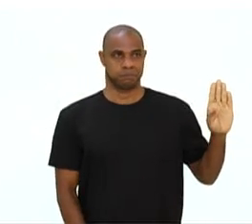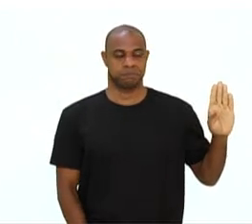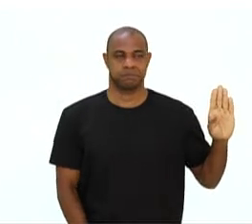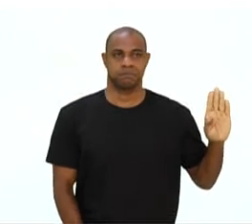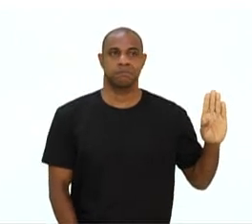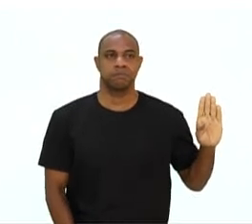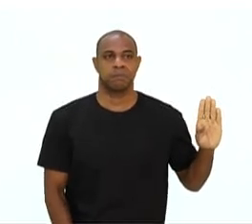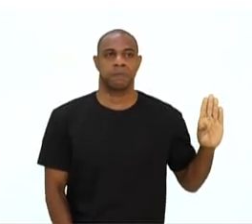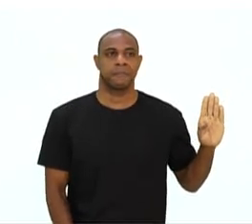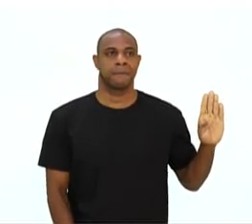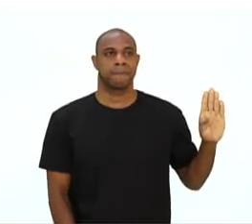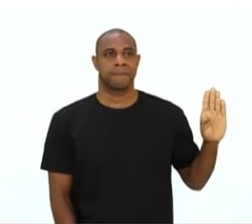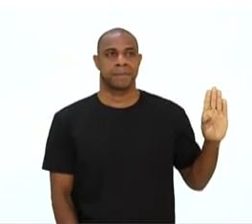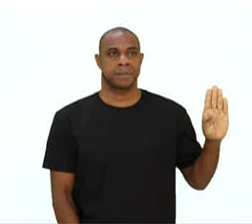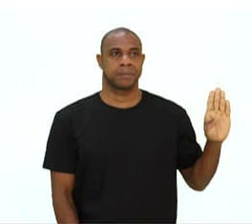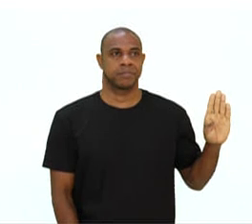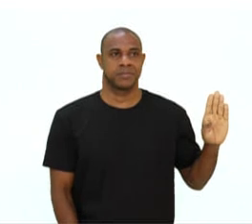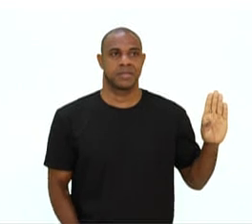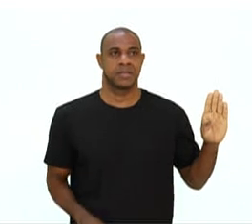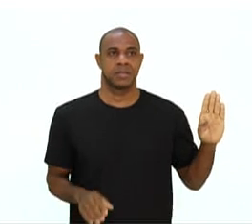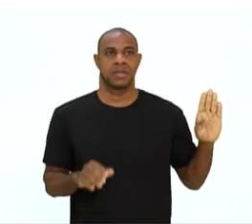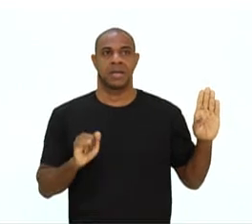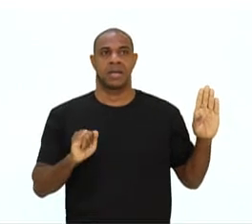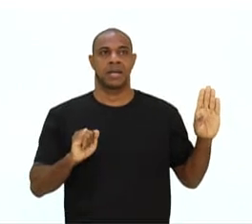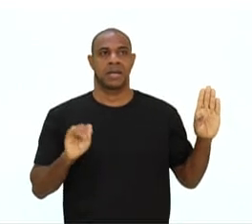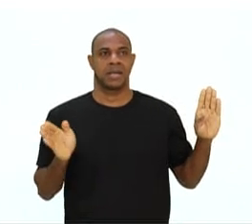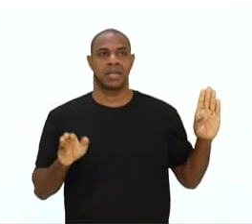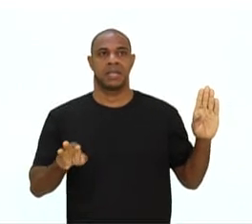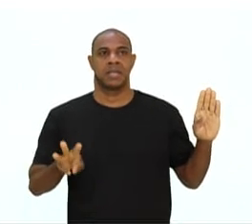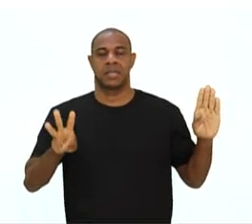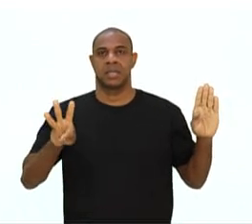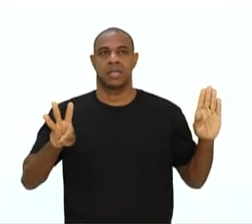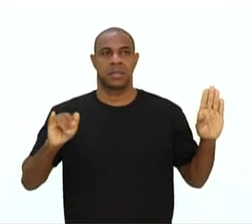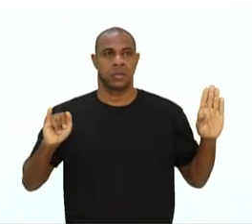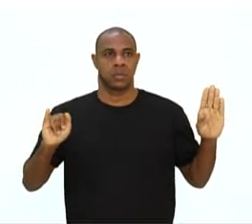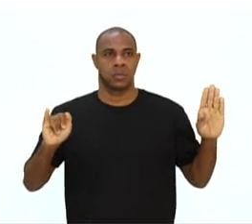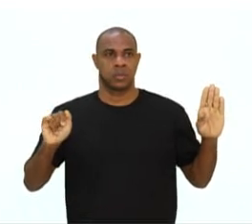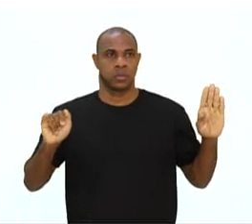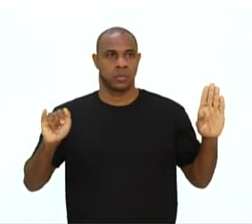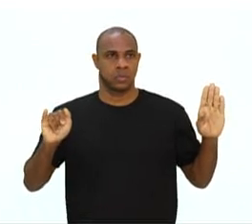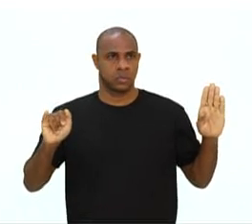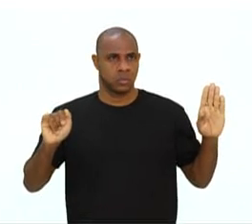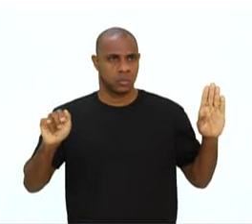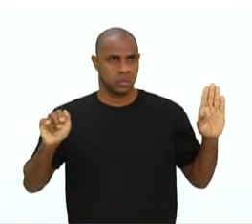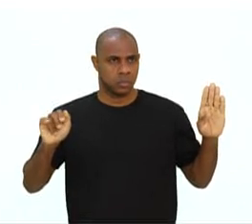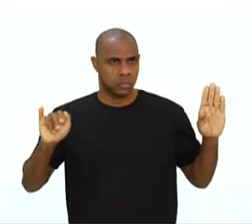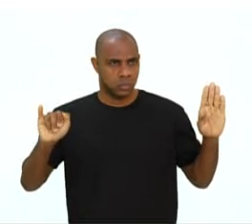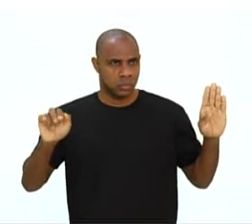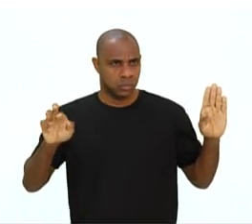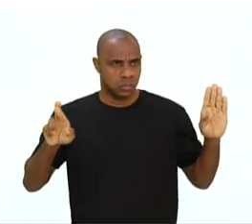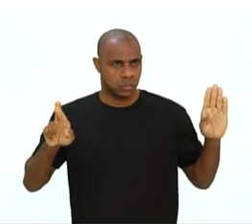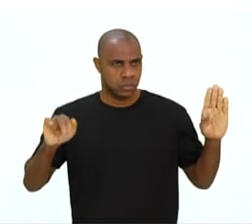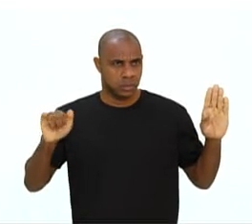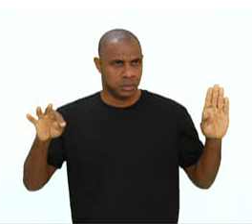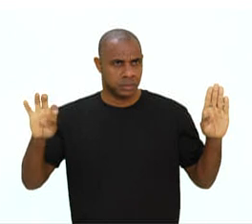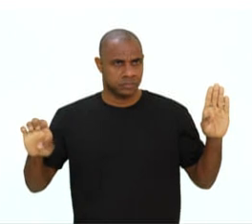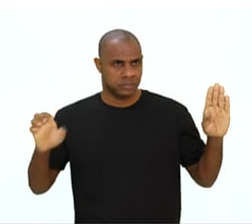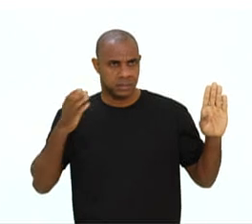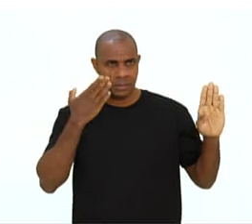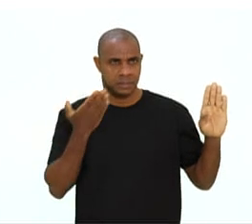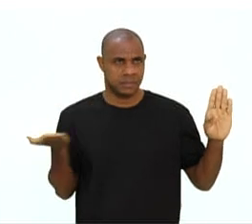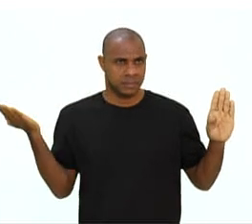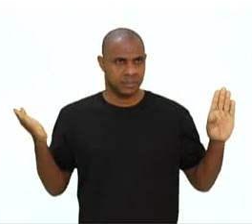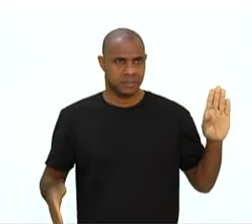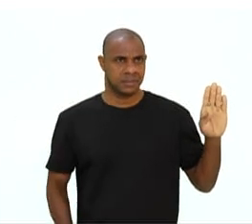be colored that I write? Being me, it will not be the white, but it will be. Então,